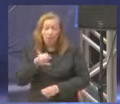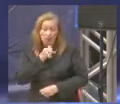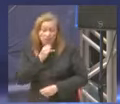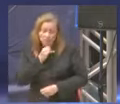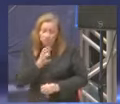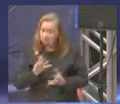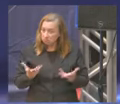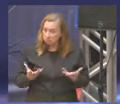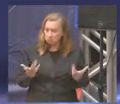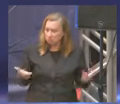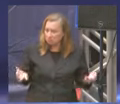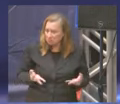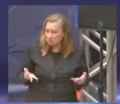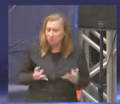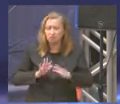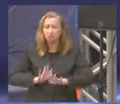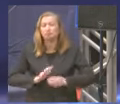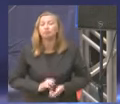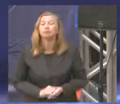prático. Tá?